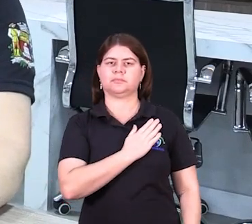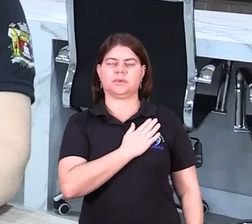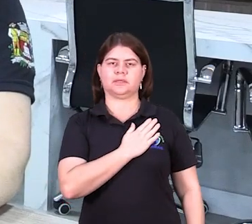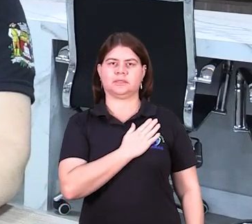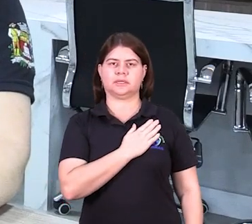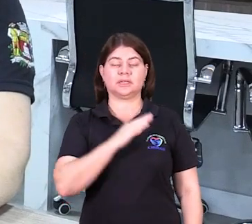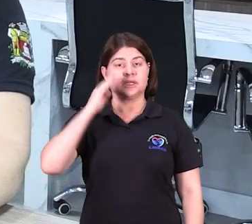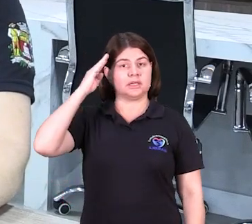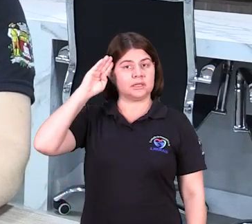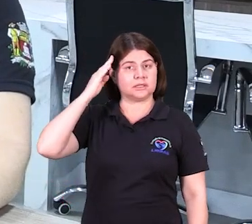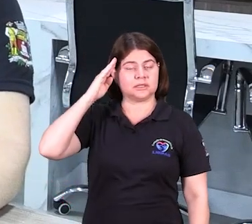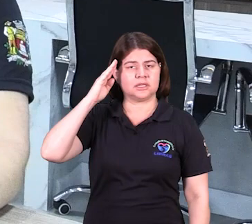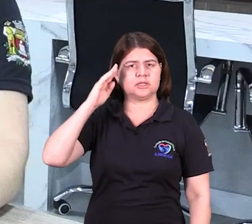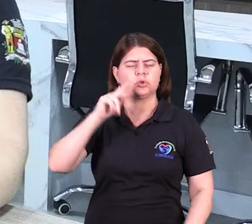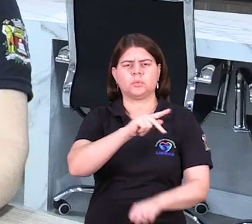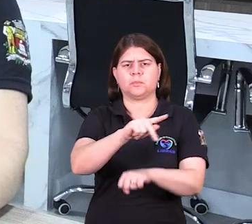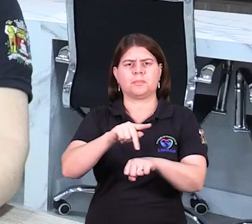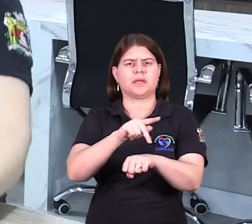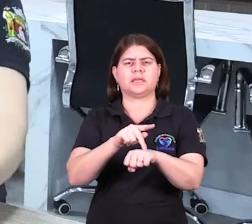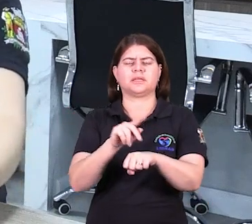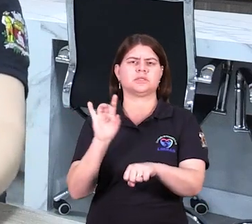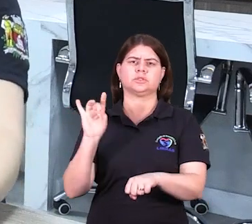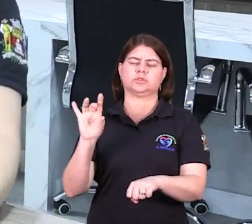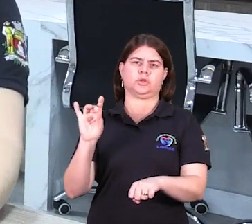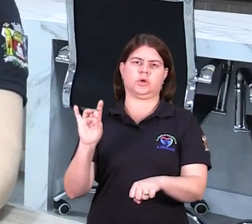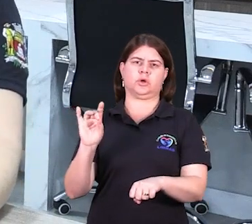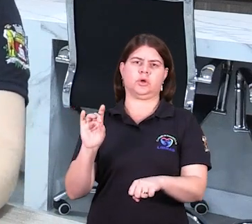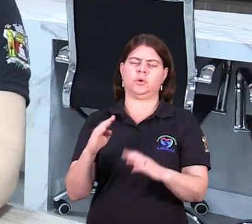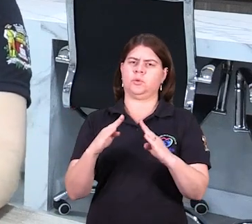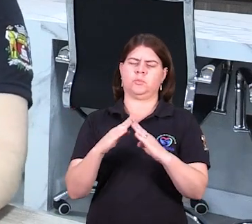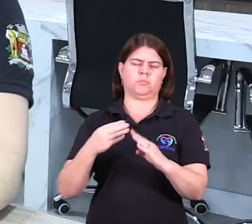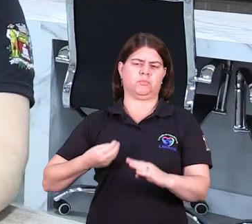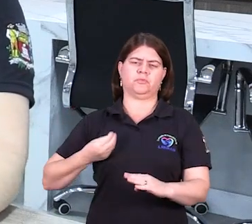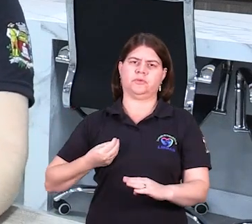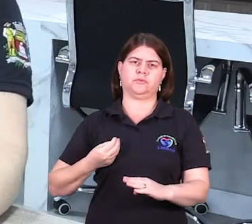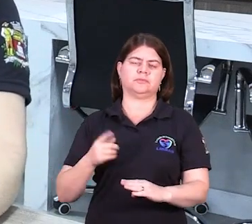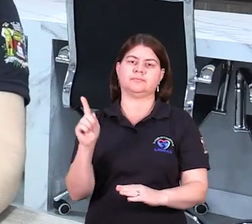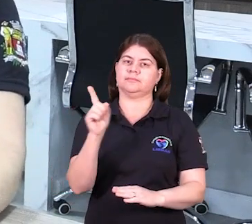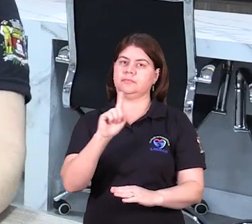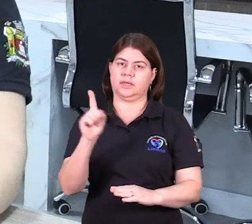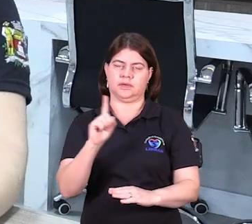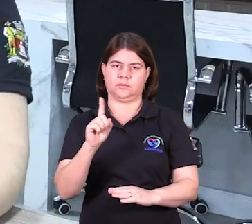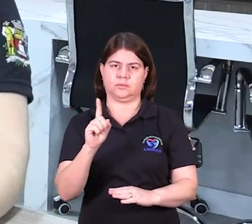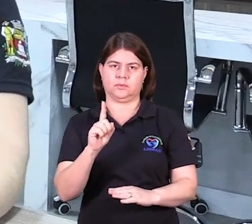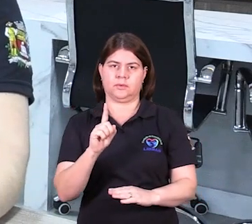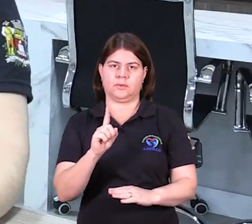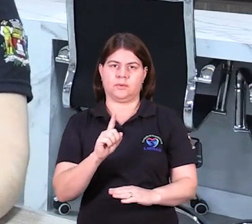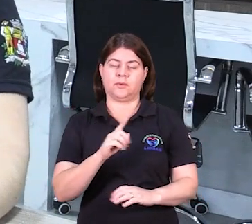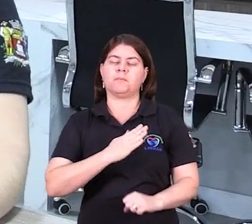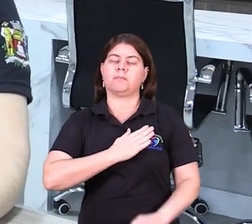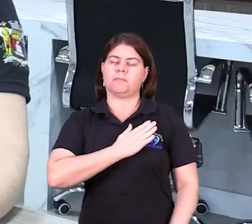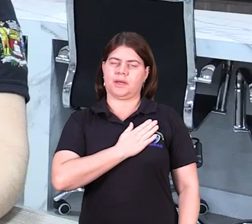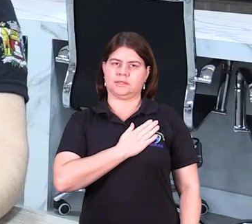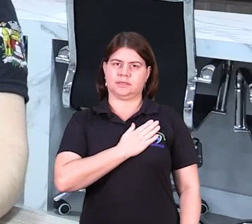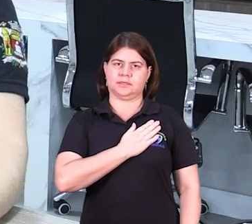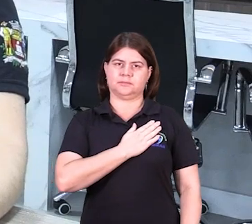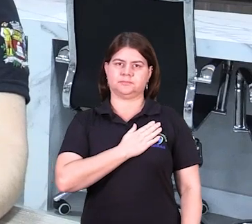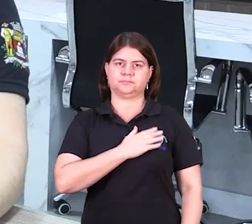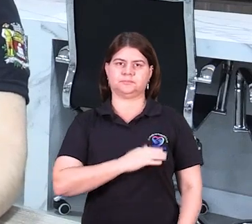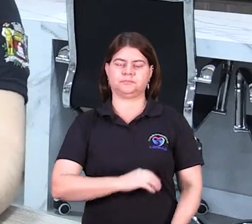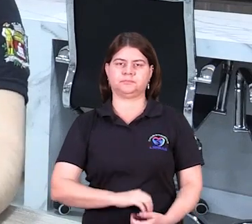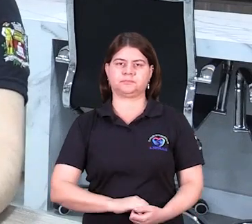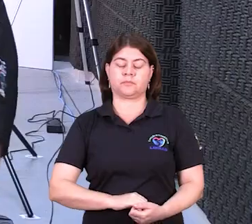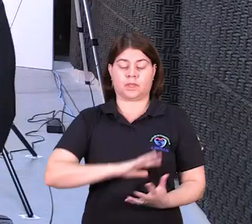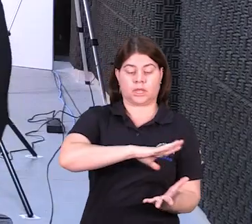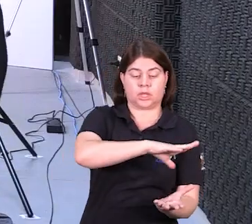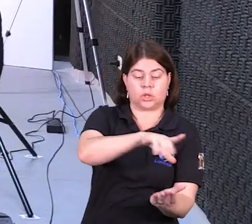nação. Entendendo ela como sua pátria mesmo. Não só um país onde eu vivo, onde eu moro, mas a